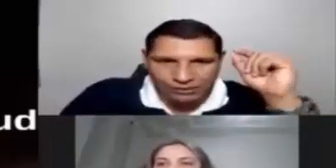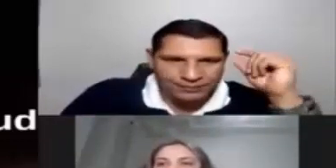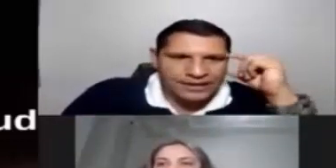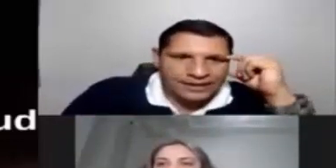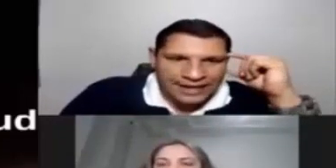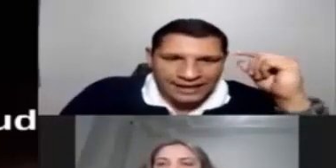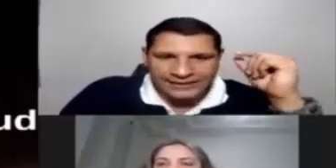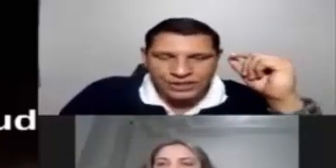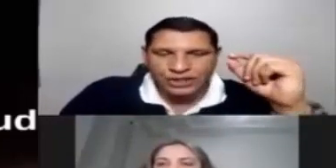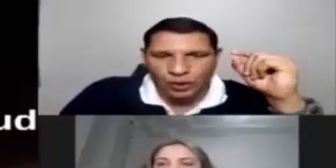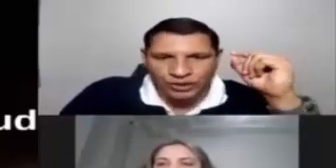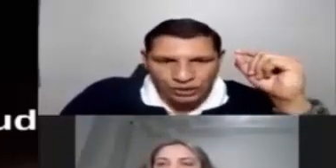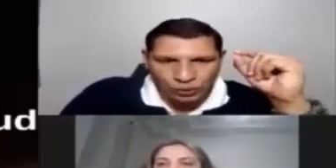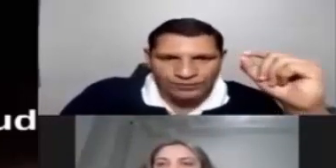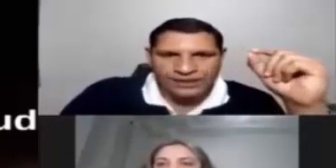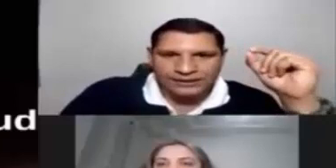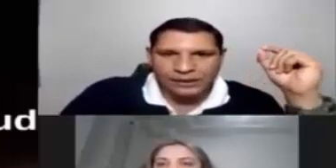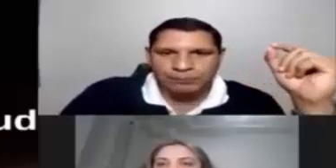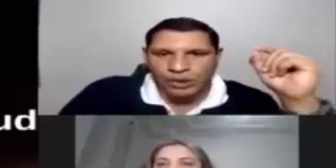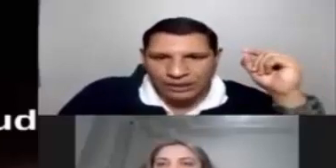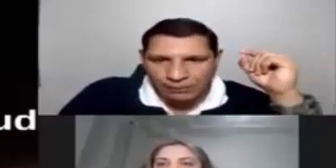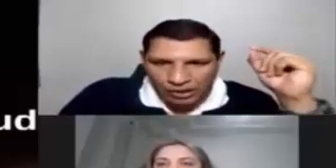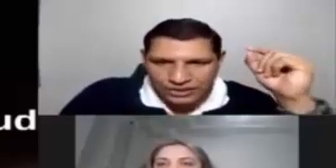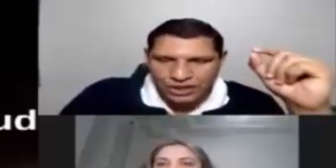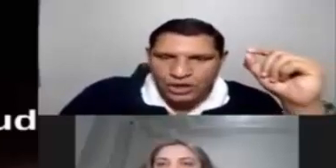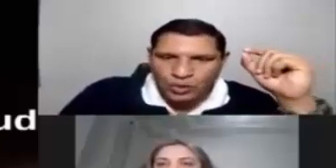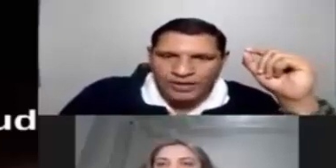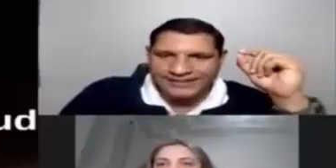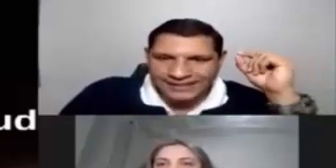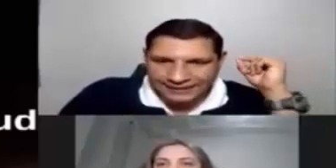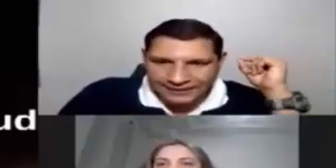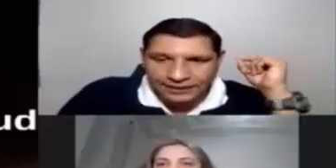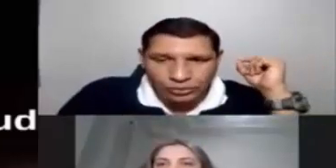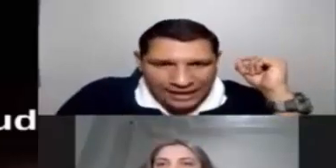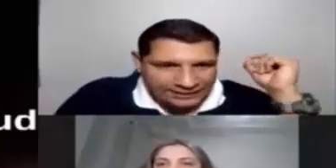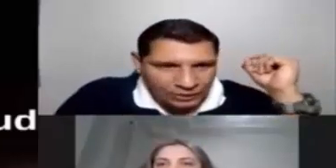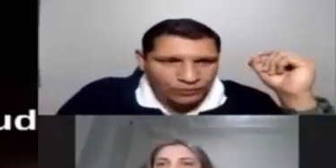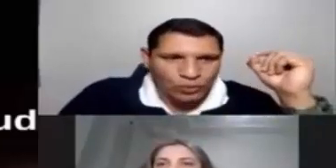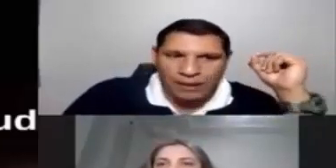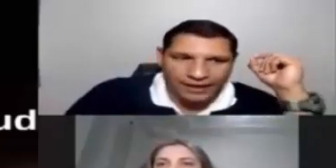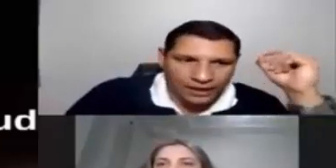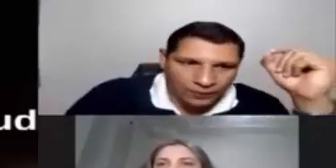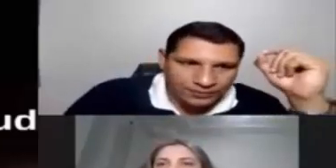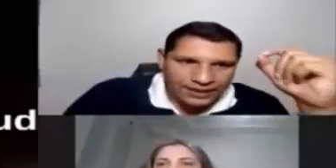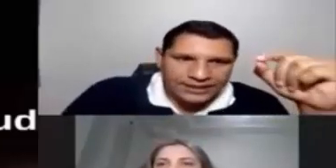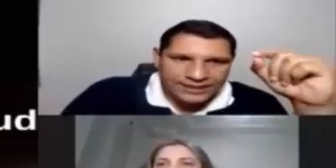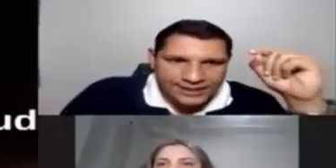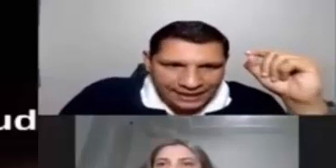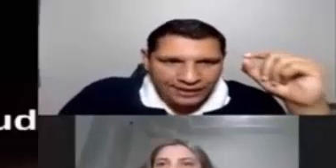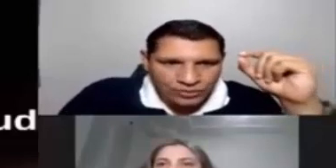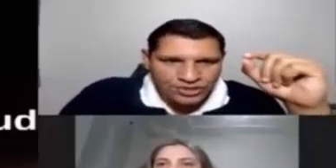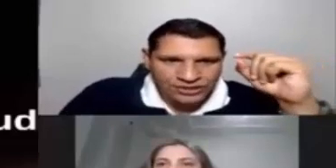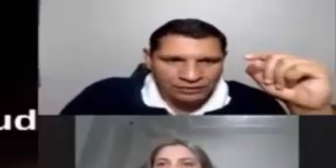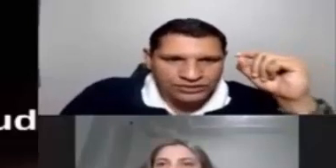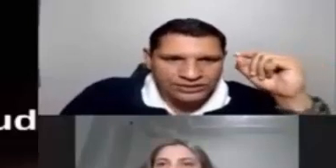parábola nela se diz que o rico depois da morte conhecia tanto Lázaro como Abraão e que